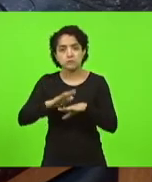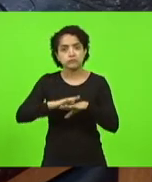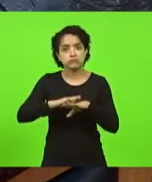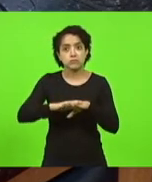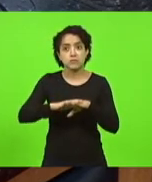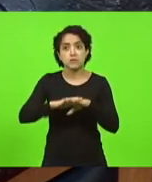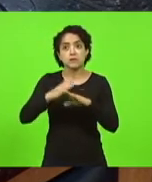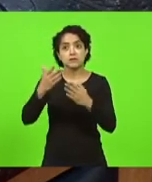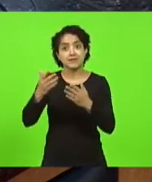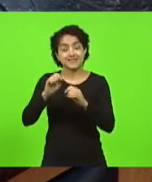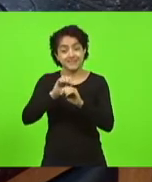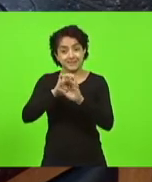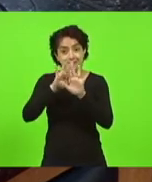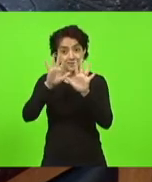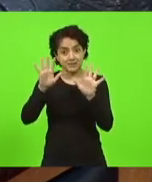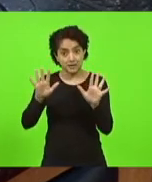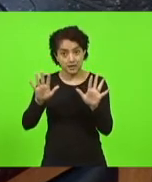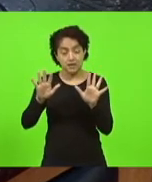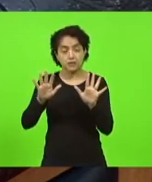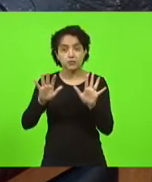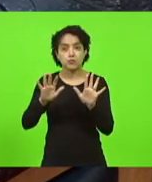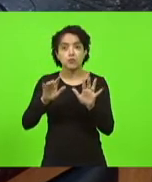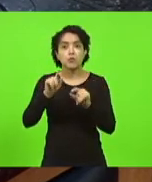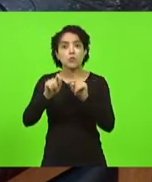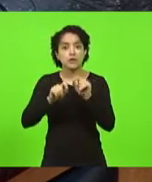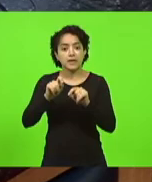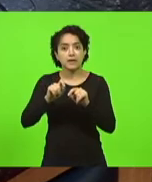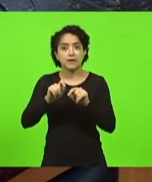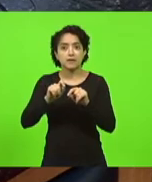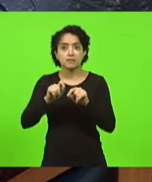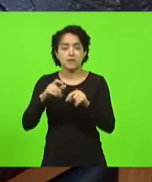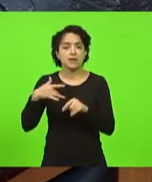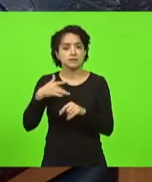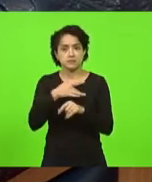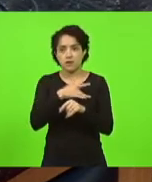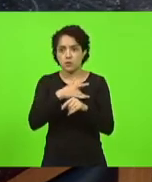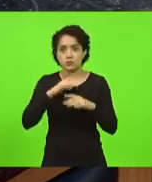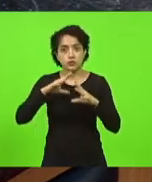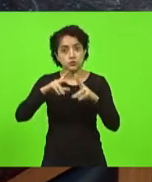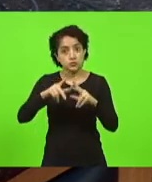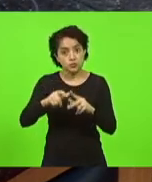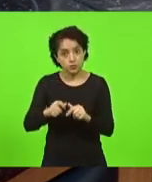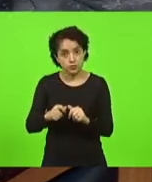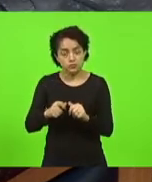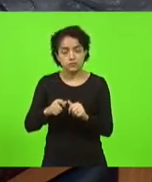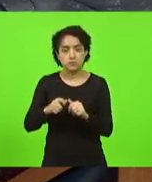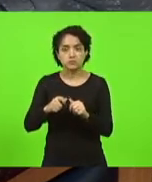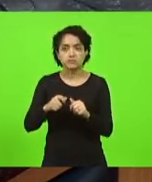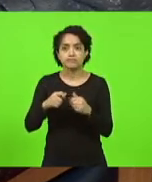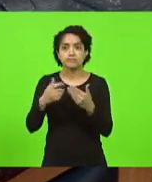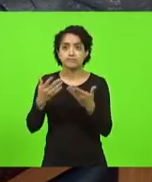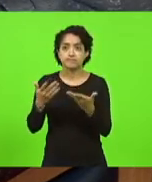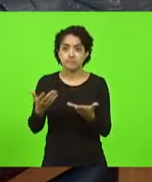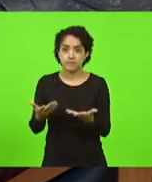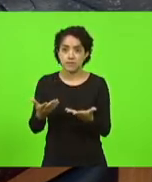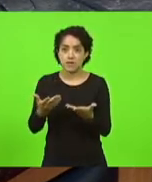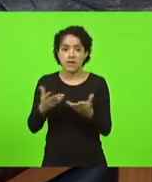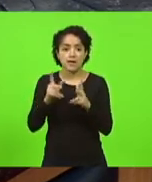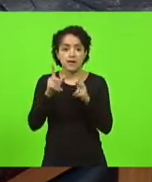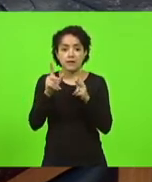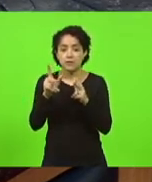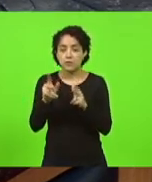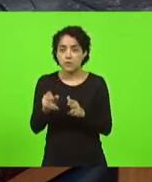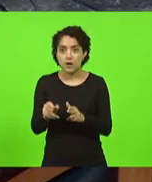está claro que deve prevalecer a saúde coletiva. E é mesmo o princípio que